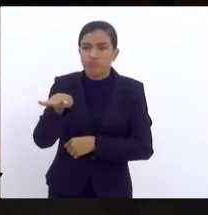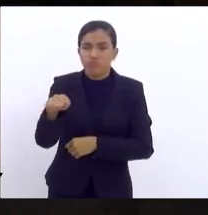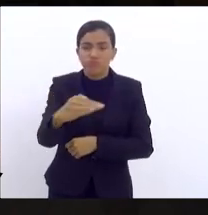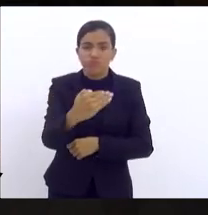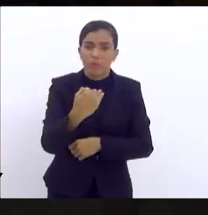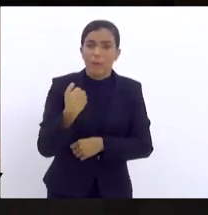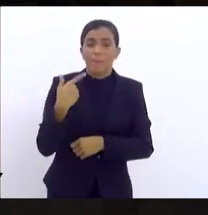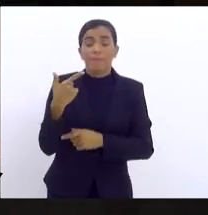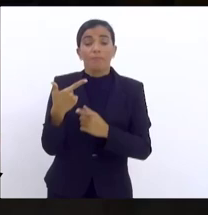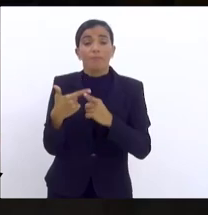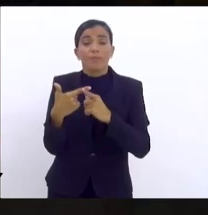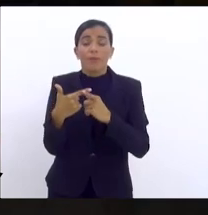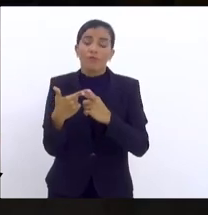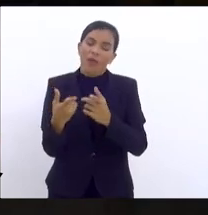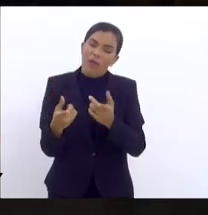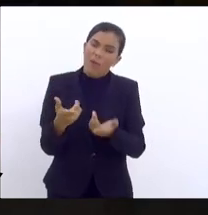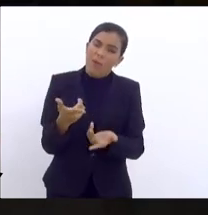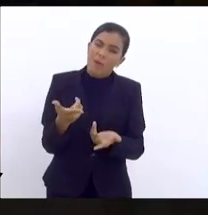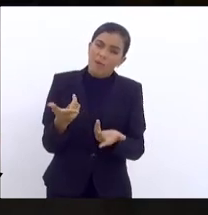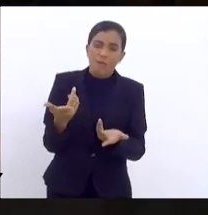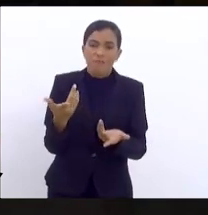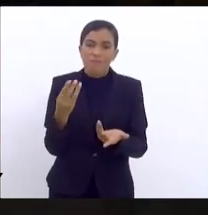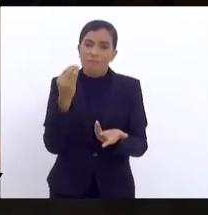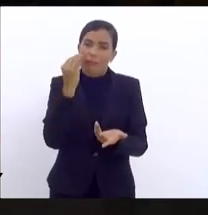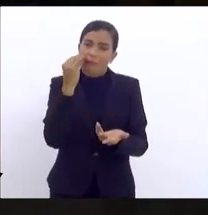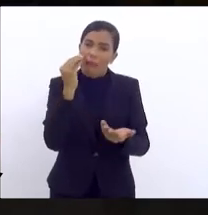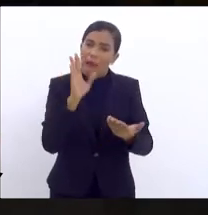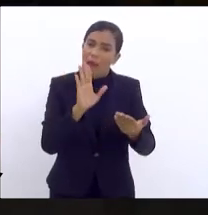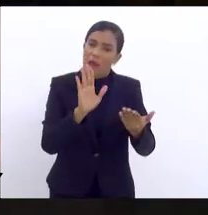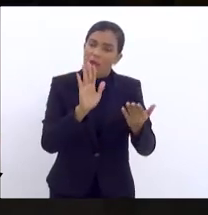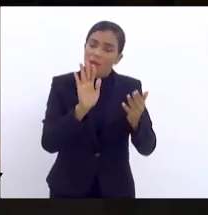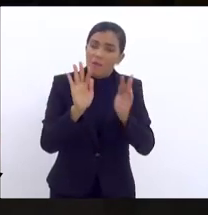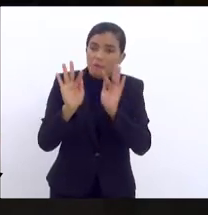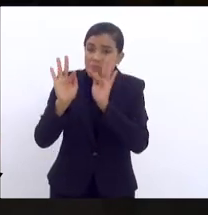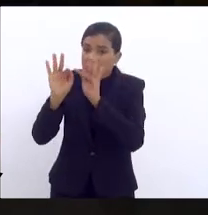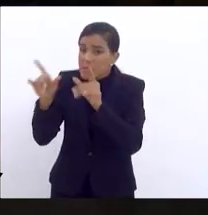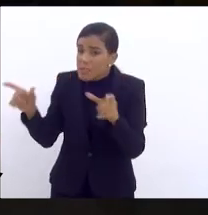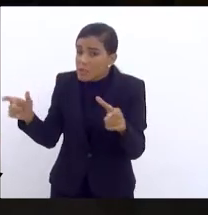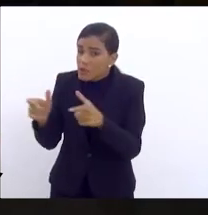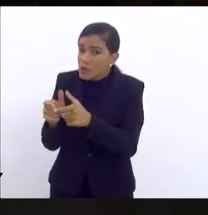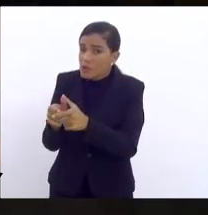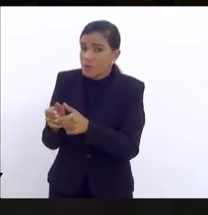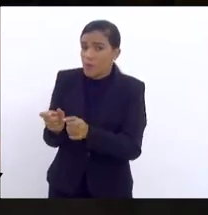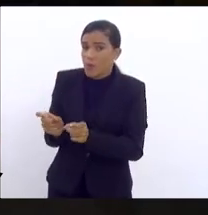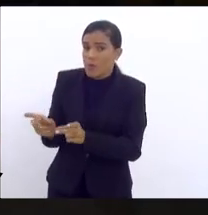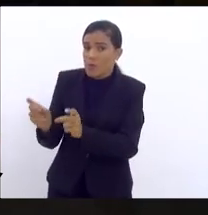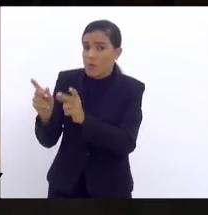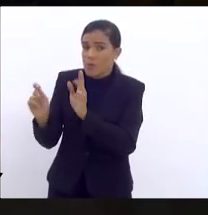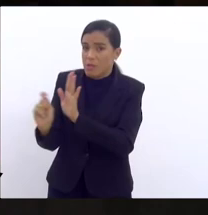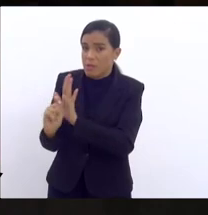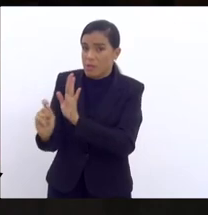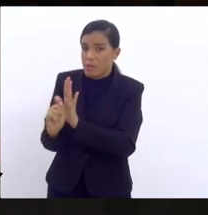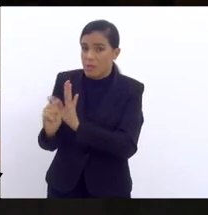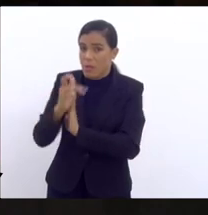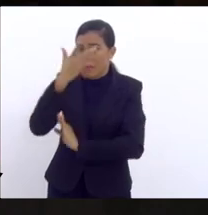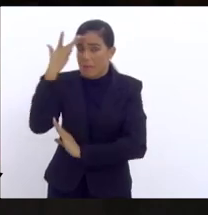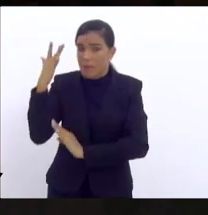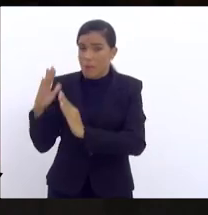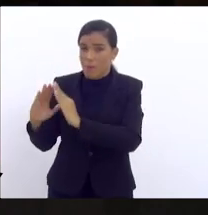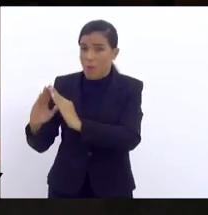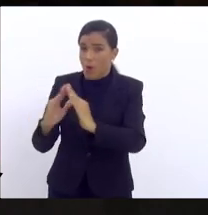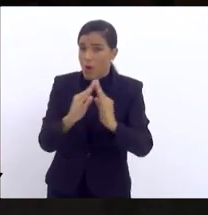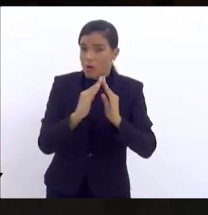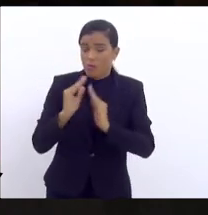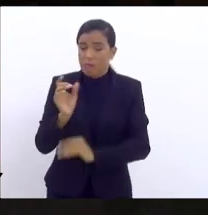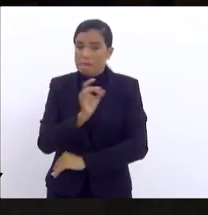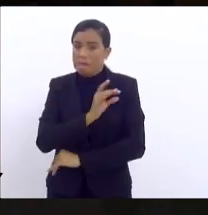vai acabar até acabando com aquela aquela situação de tráfico naquele local ali que é o que mais a minha outras pessoas totalmente do